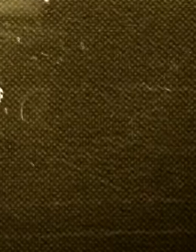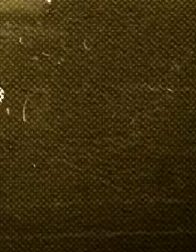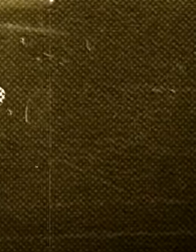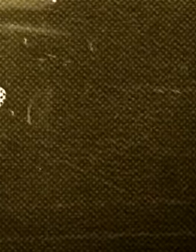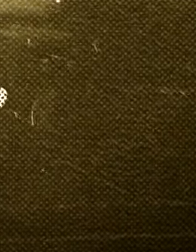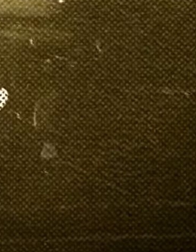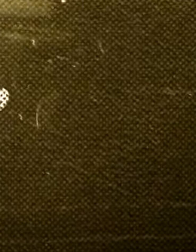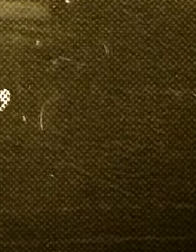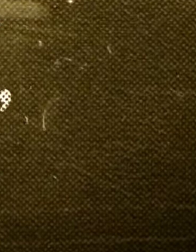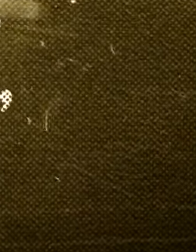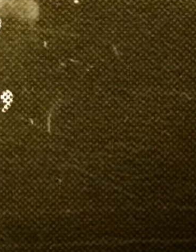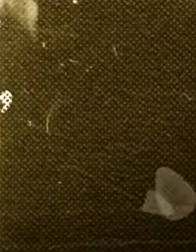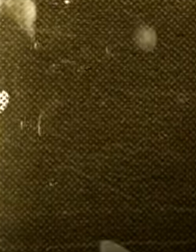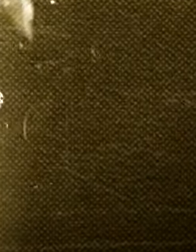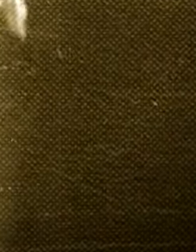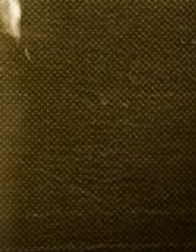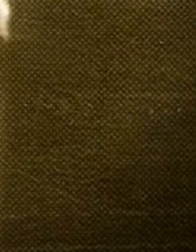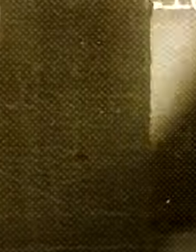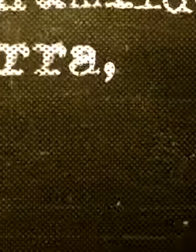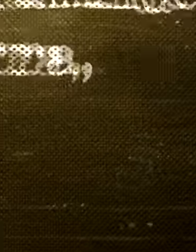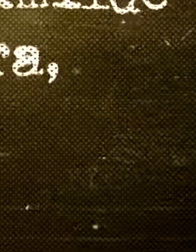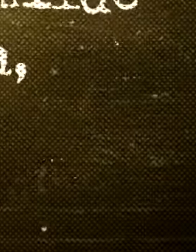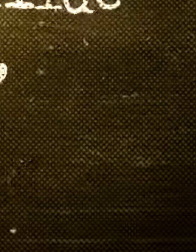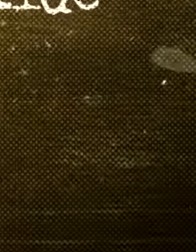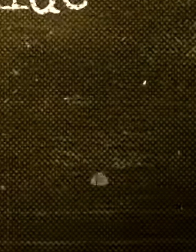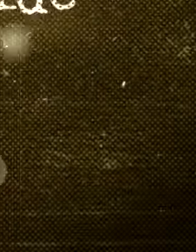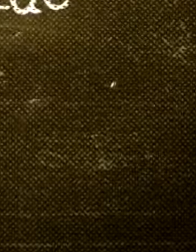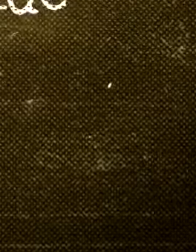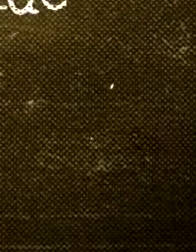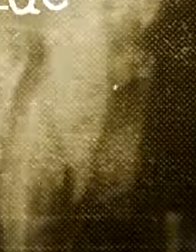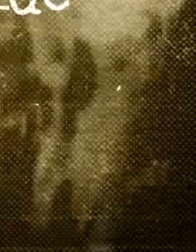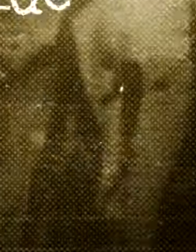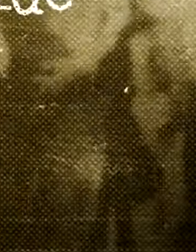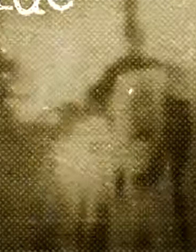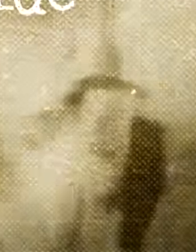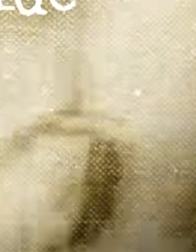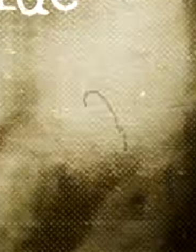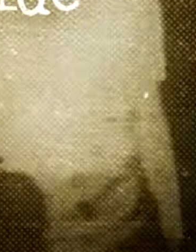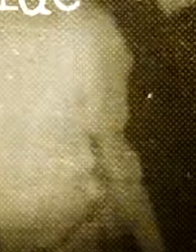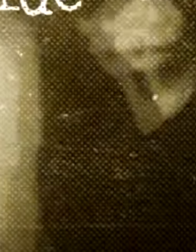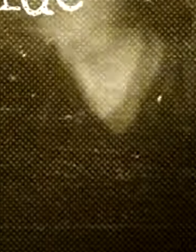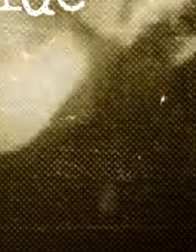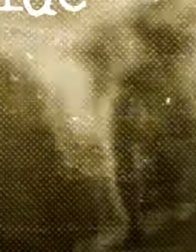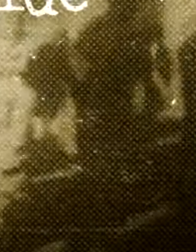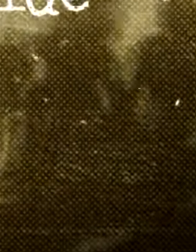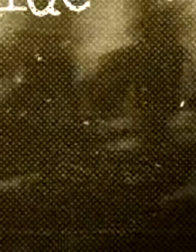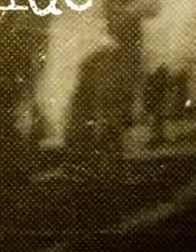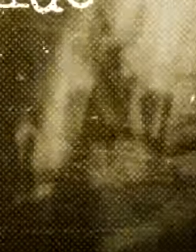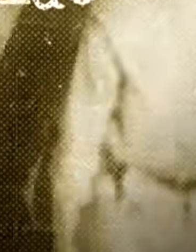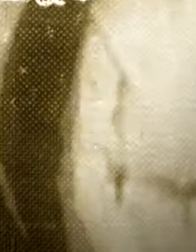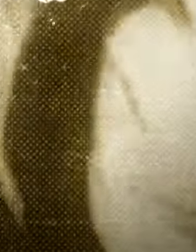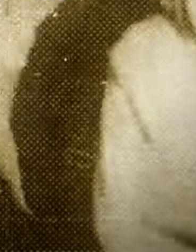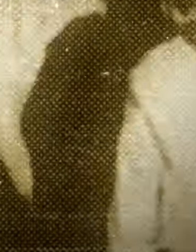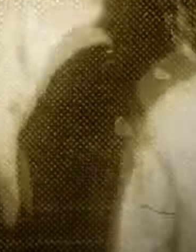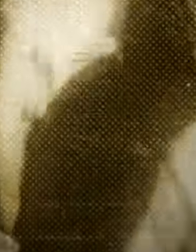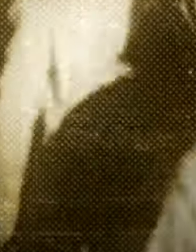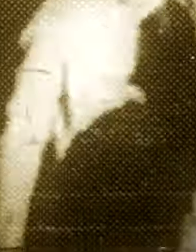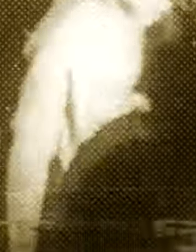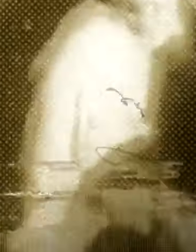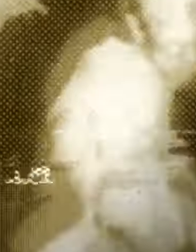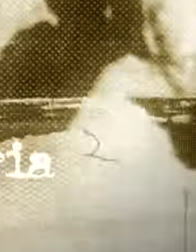com nome trocado, como soldado raso, lado a lado com os melhores filhos do povo humilde de